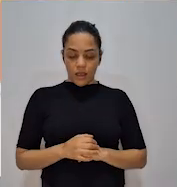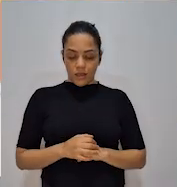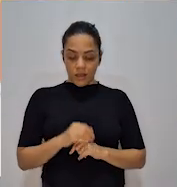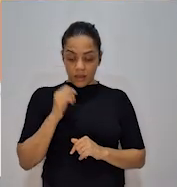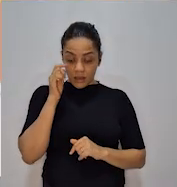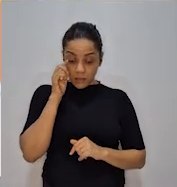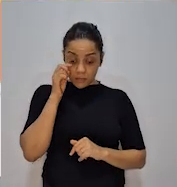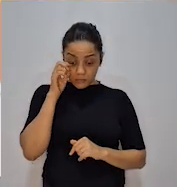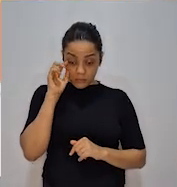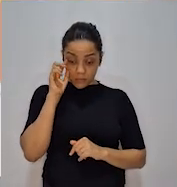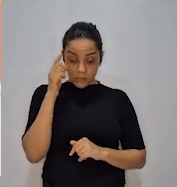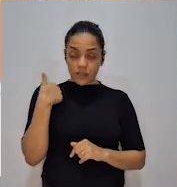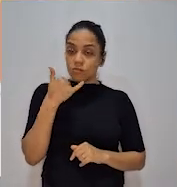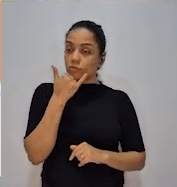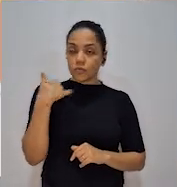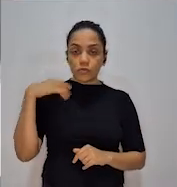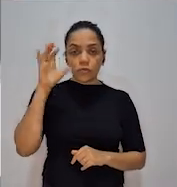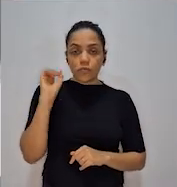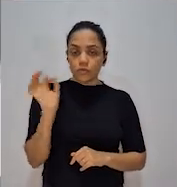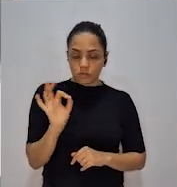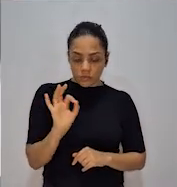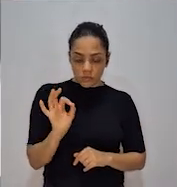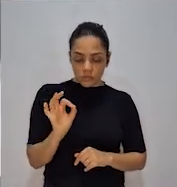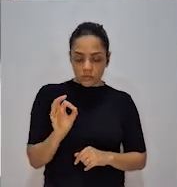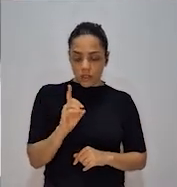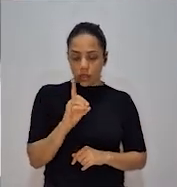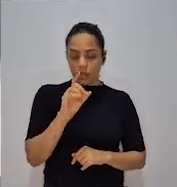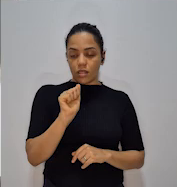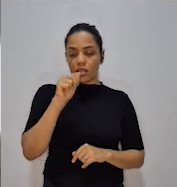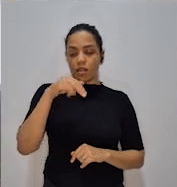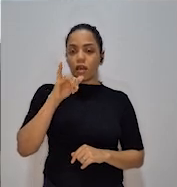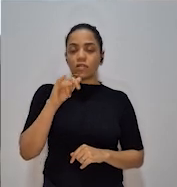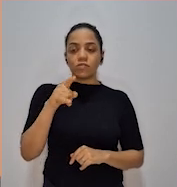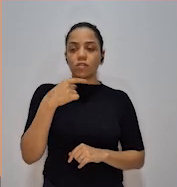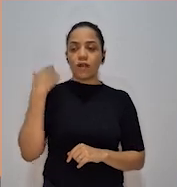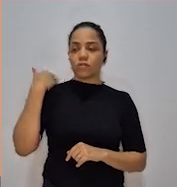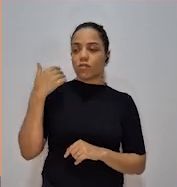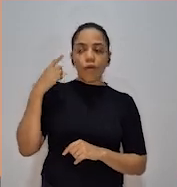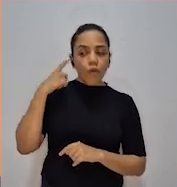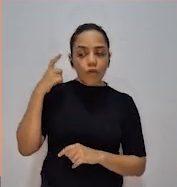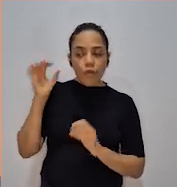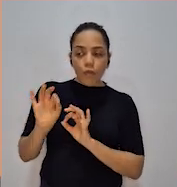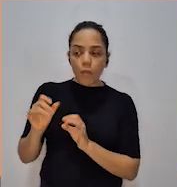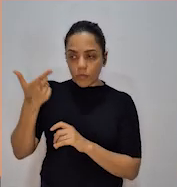Dani, a gente não. Não tá te ouvindo. Dani, você pode repetir que a gente estava com o áudio fechado.